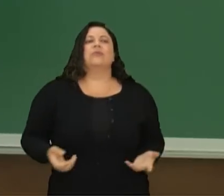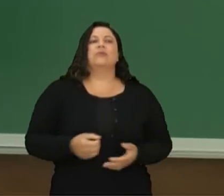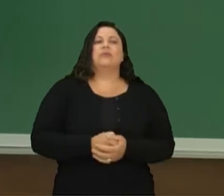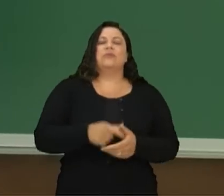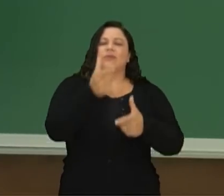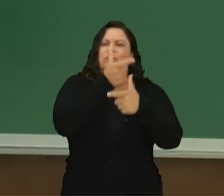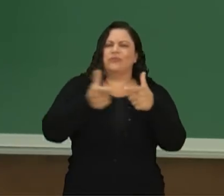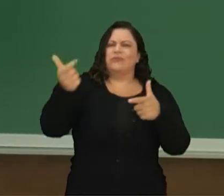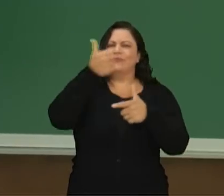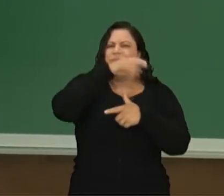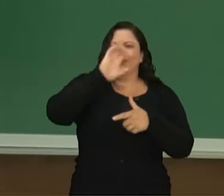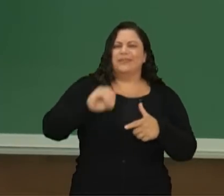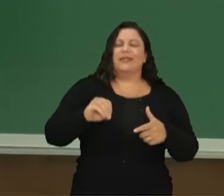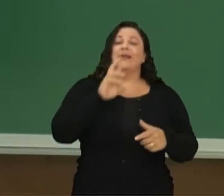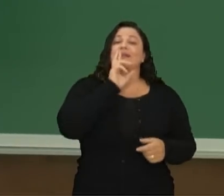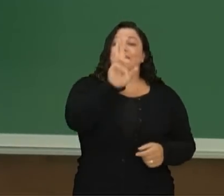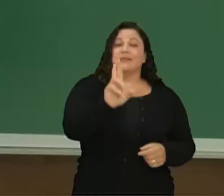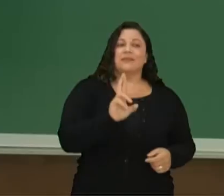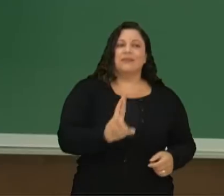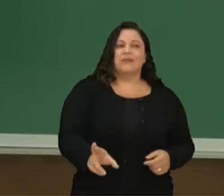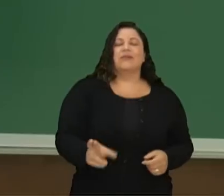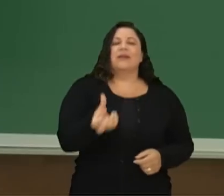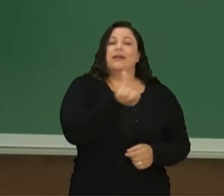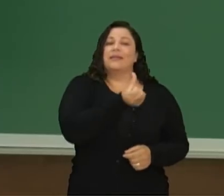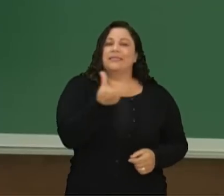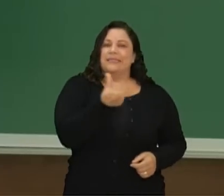obtenho uma média de